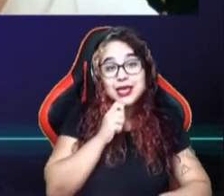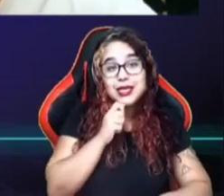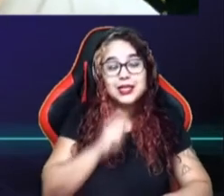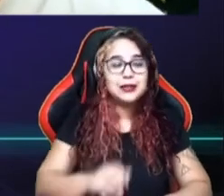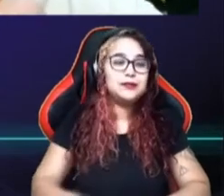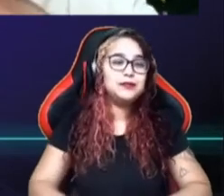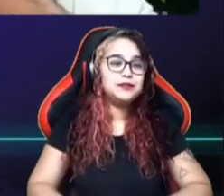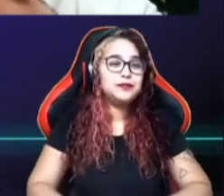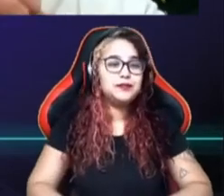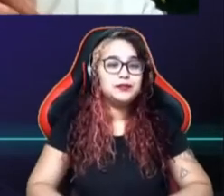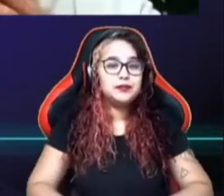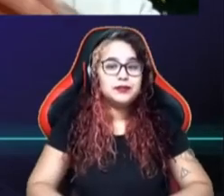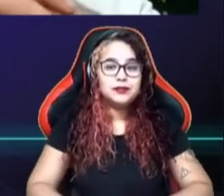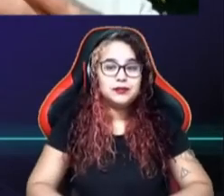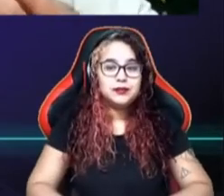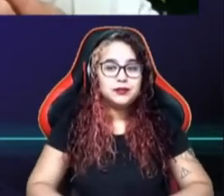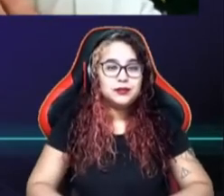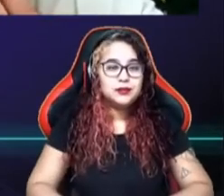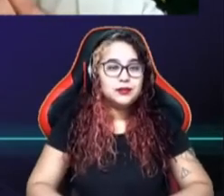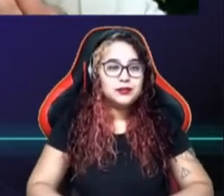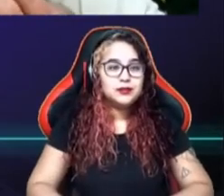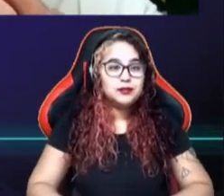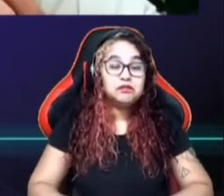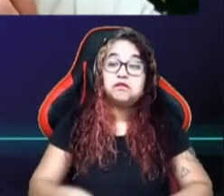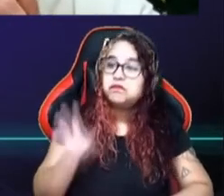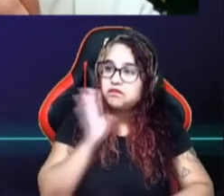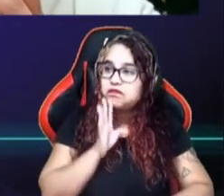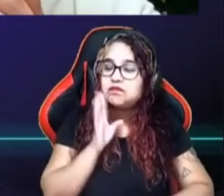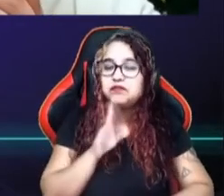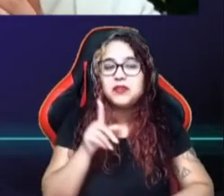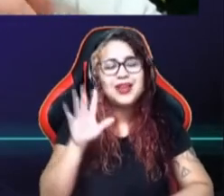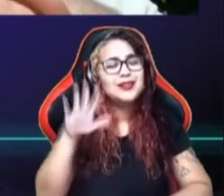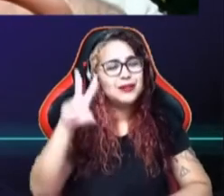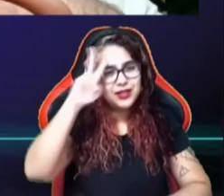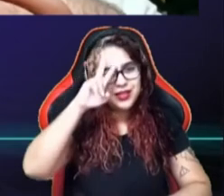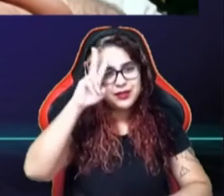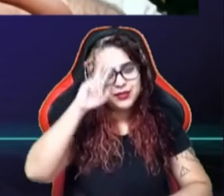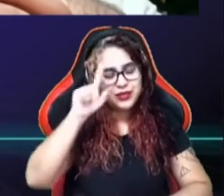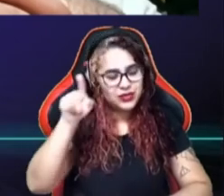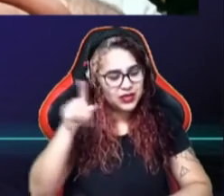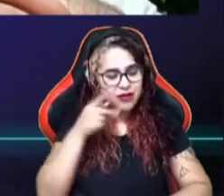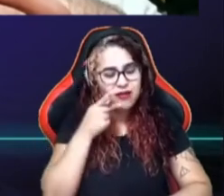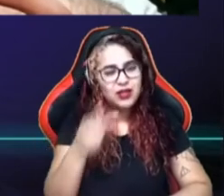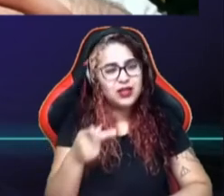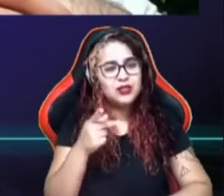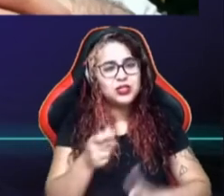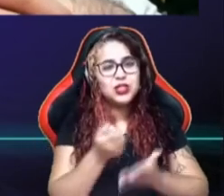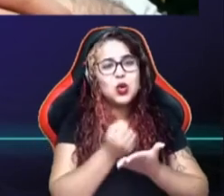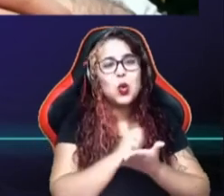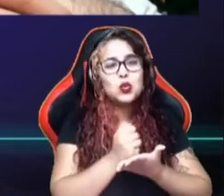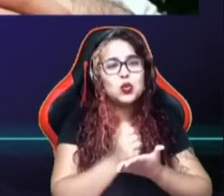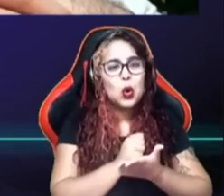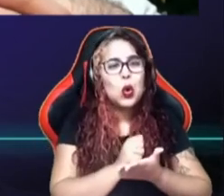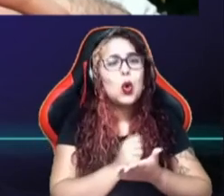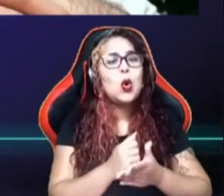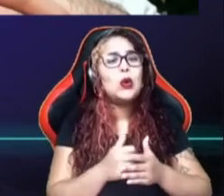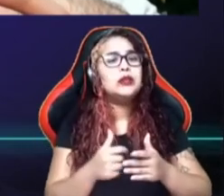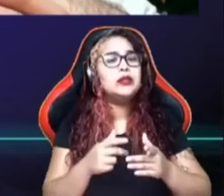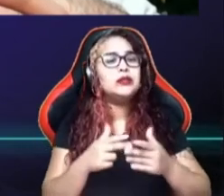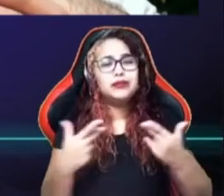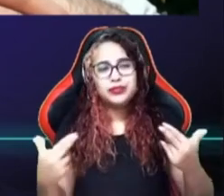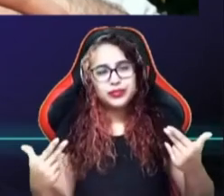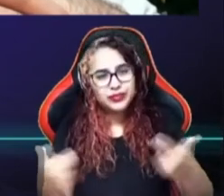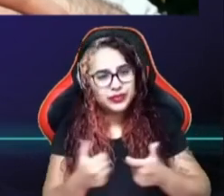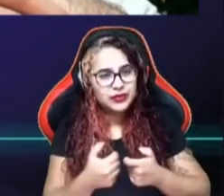legal. É, cara, assim, uma coisa que eu estava lembrando também é que nessa questão de consoles e afins, antes o que a gente tinha mais